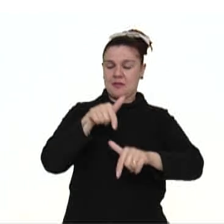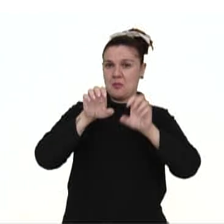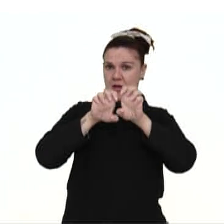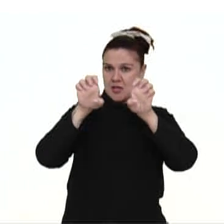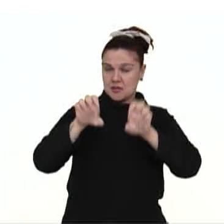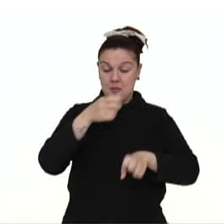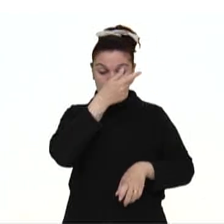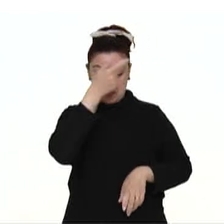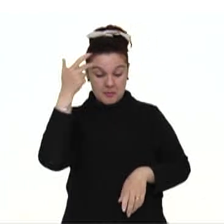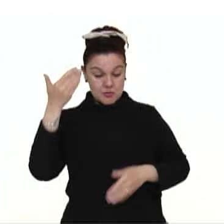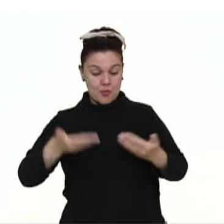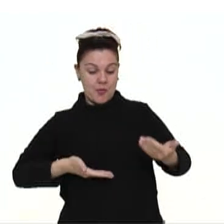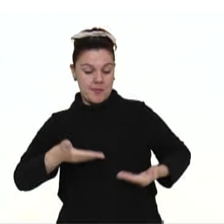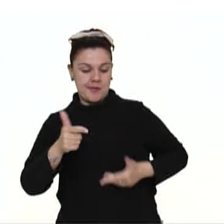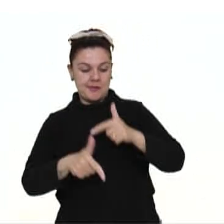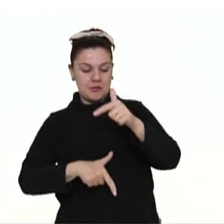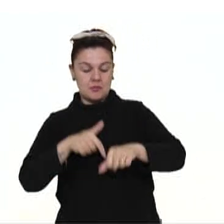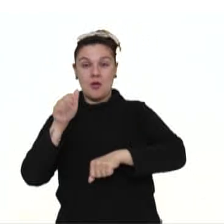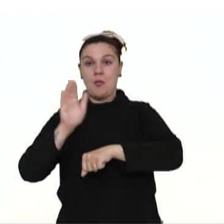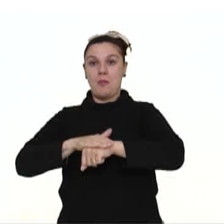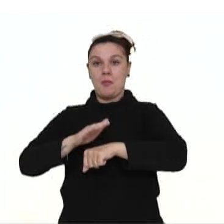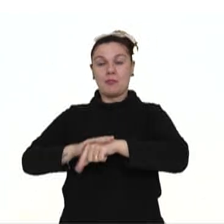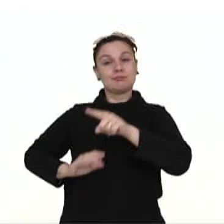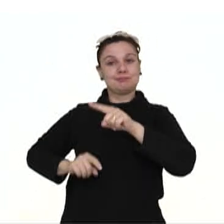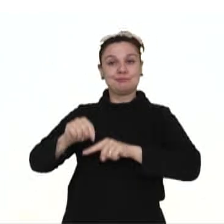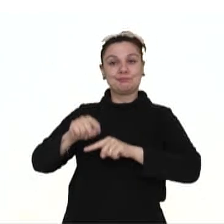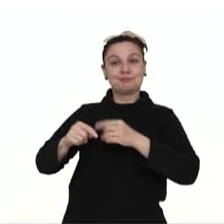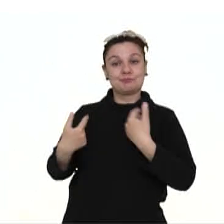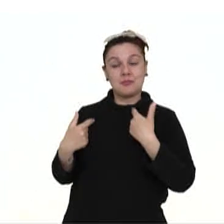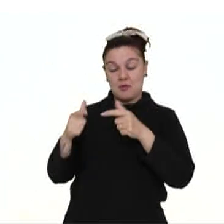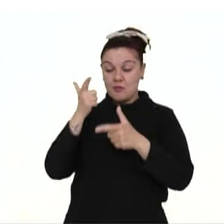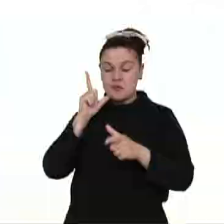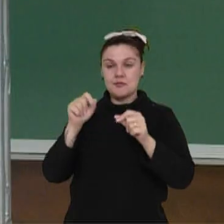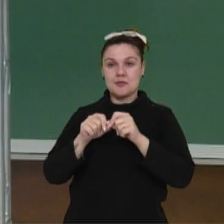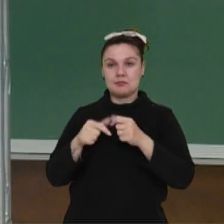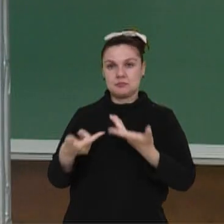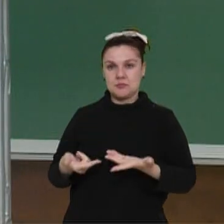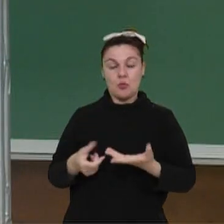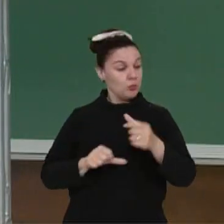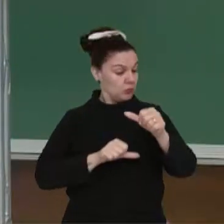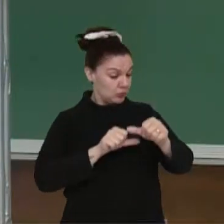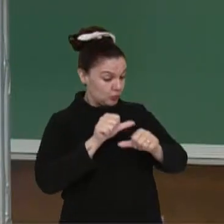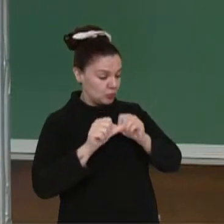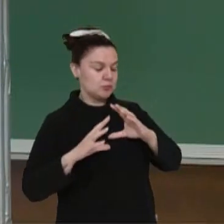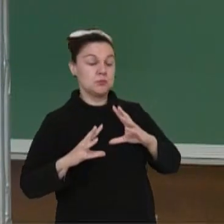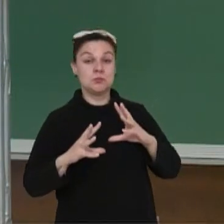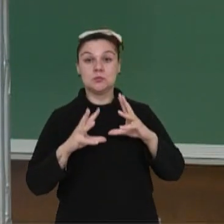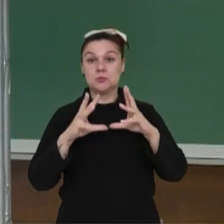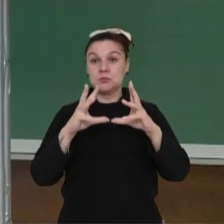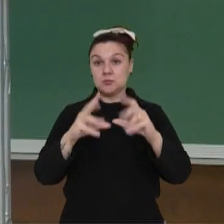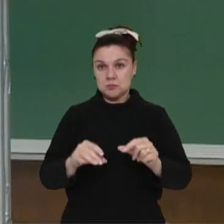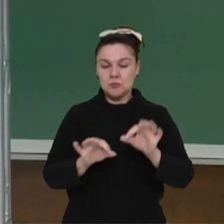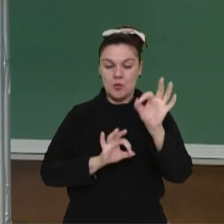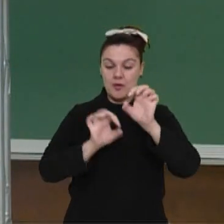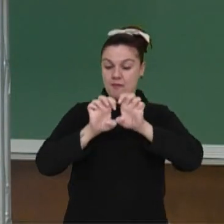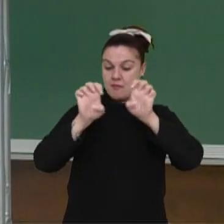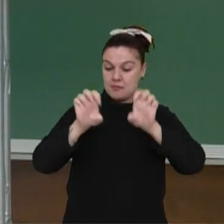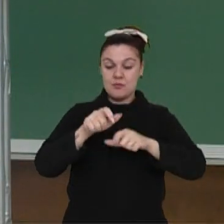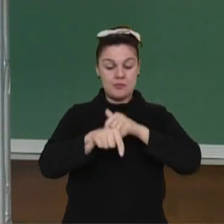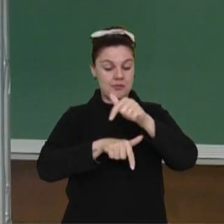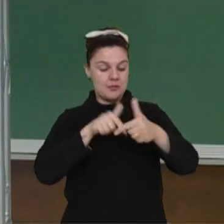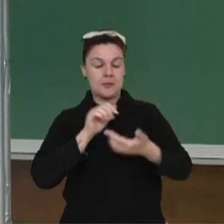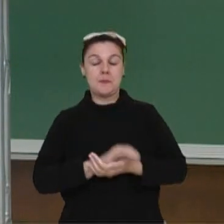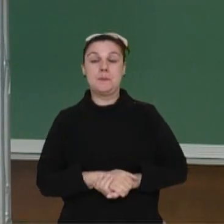possibilidade do trabalhador conseguir a própria matéria-prima. Então, mudou muito a estrutura de trabalho e